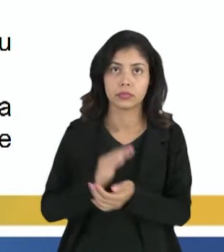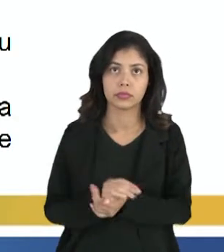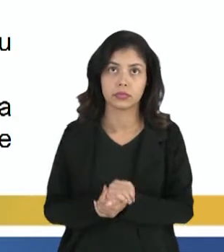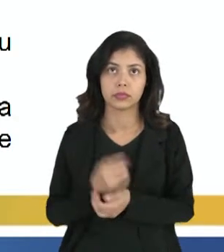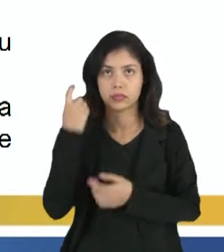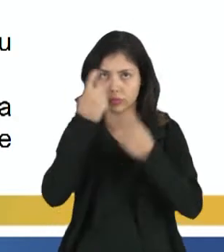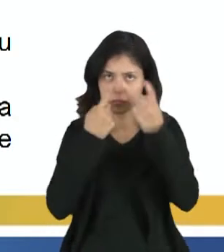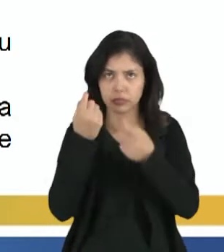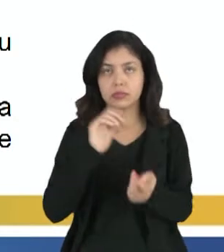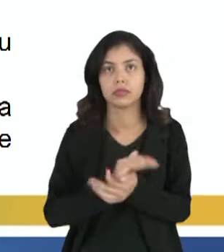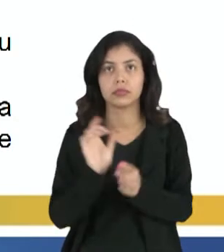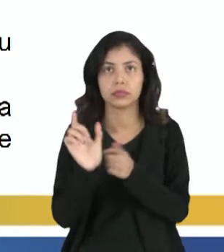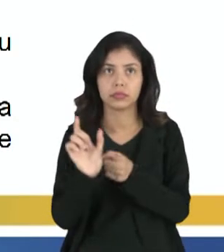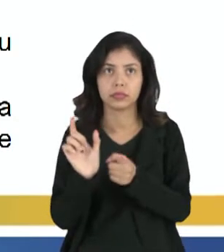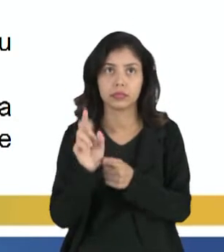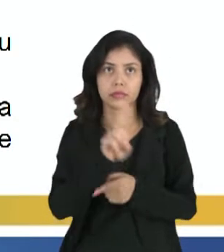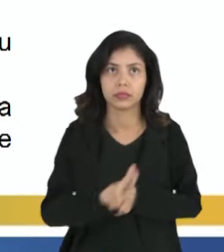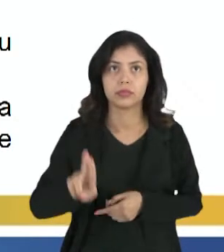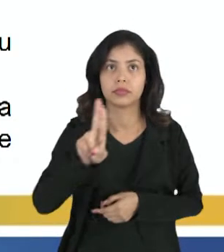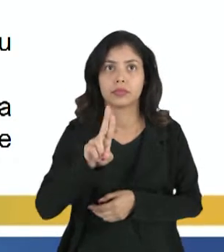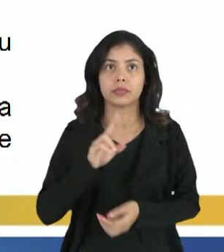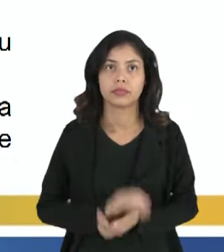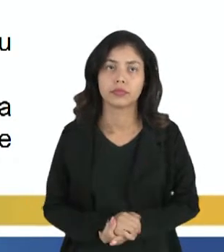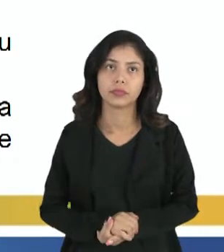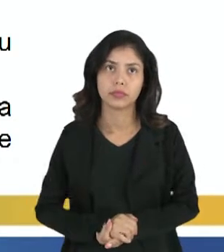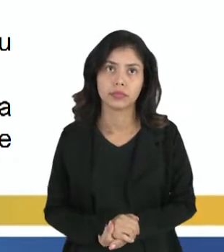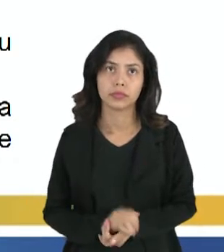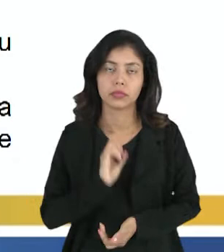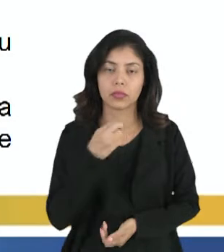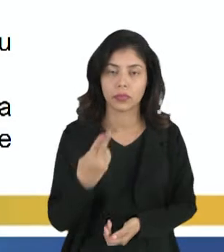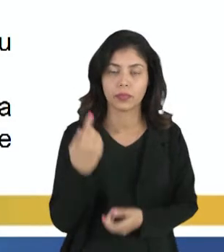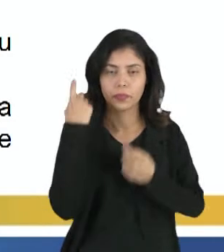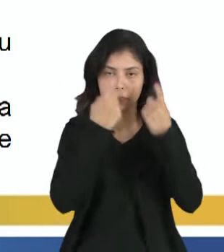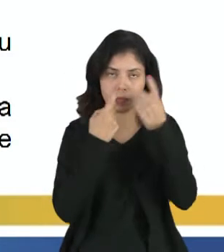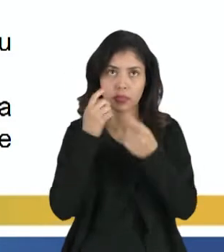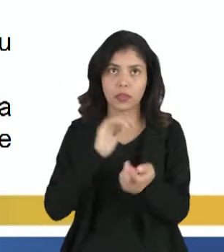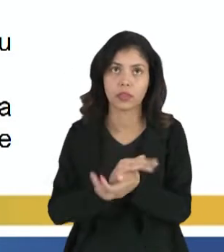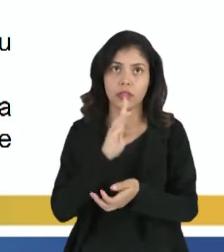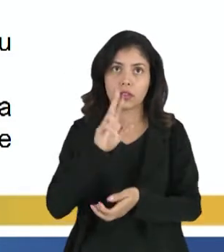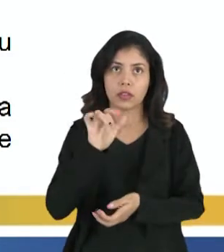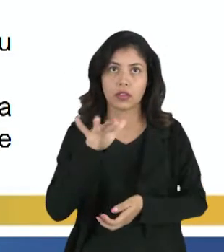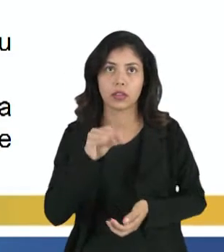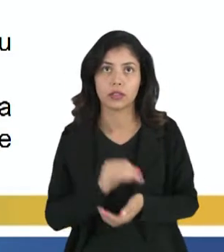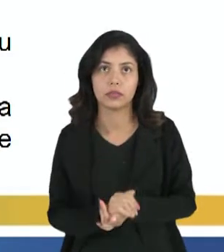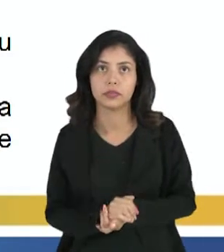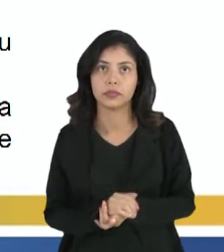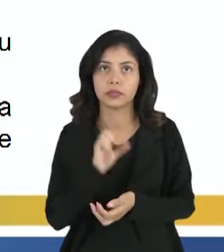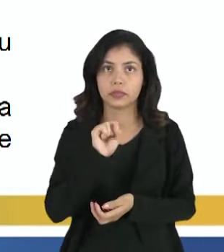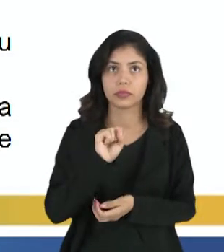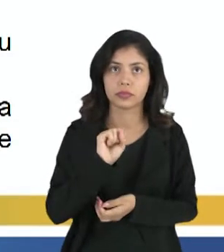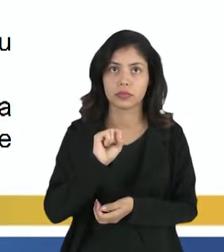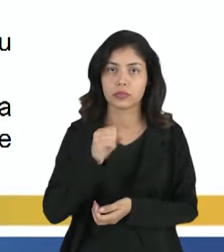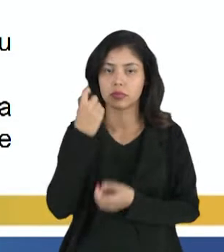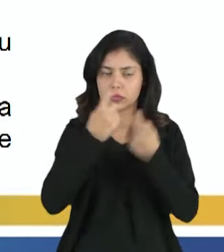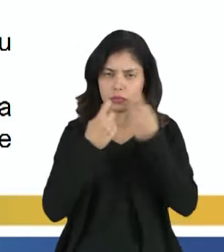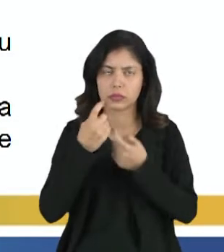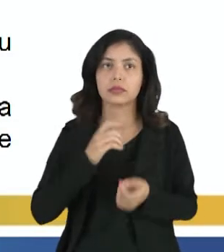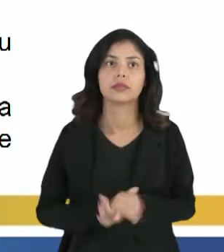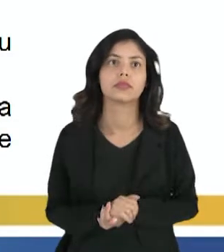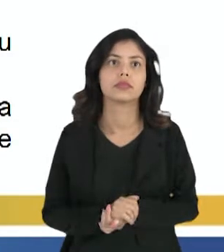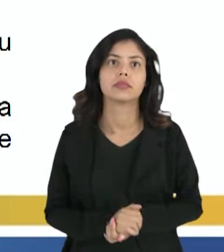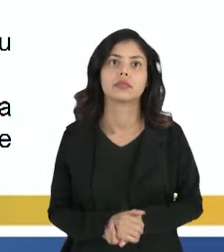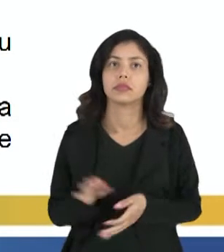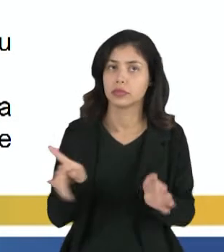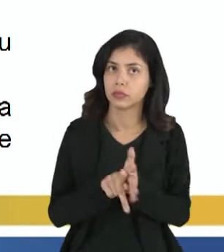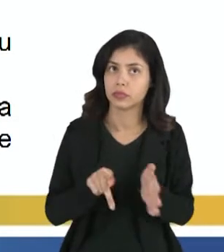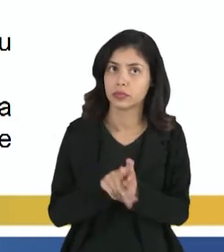sentido conotativo é expresso pelo uso da palavra ou expressão em um sentido figurado, subjetivo ou expressivo.